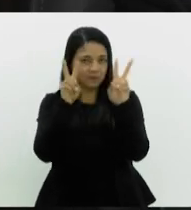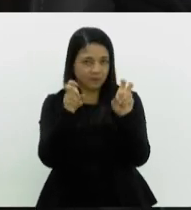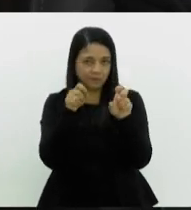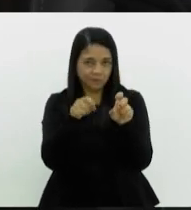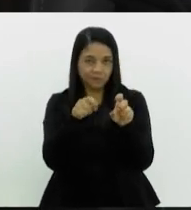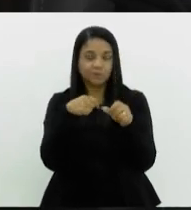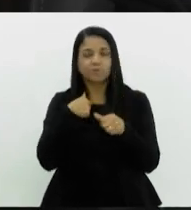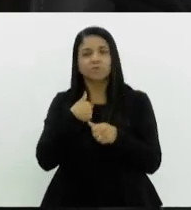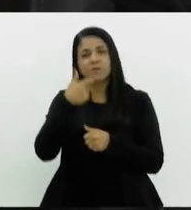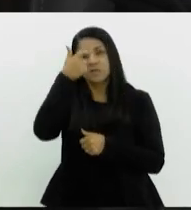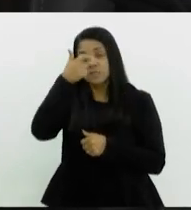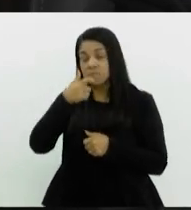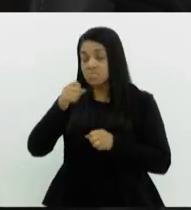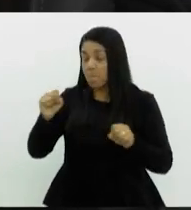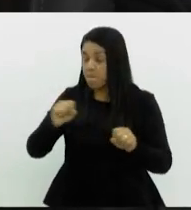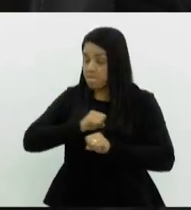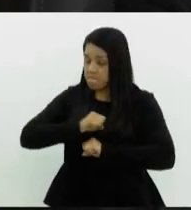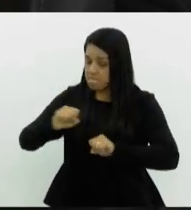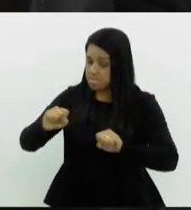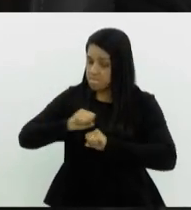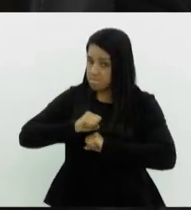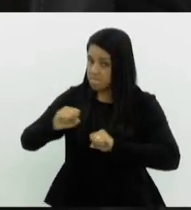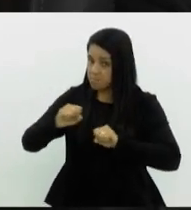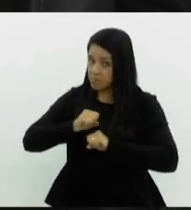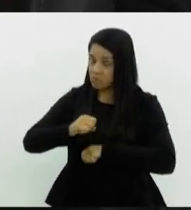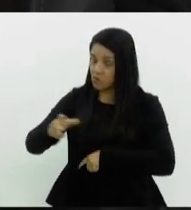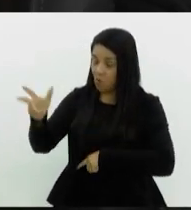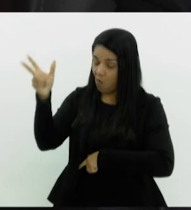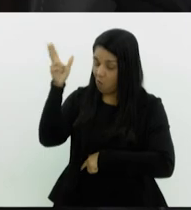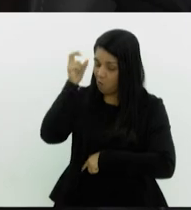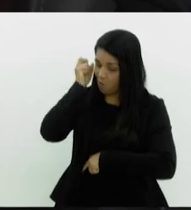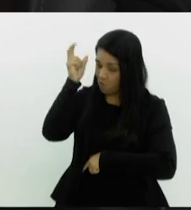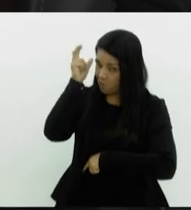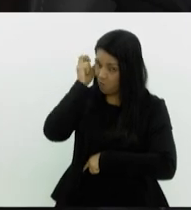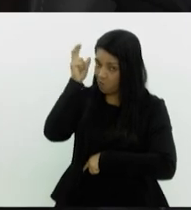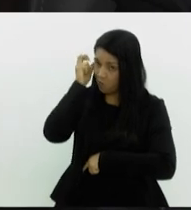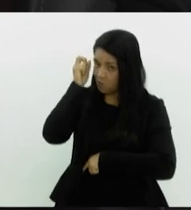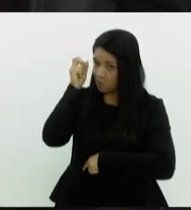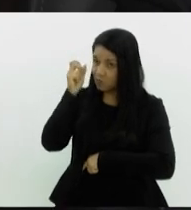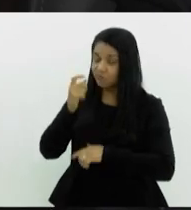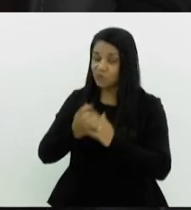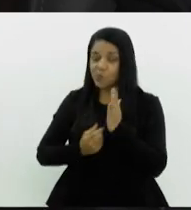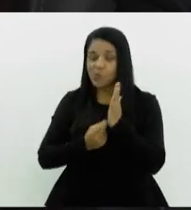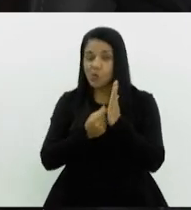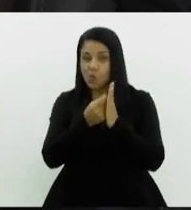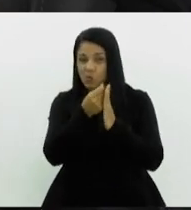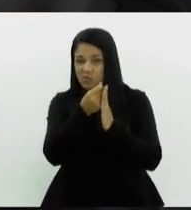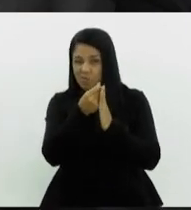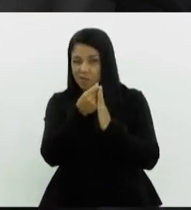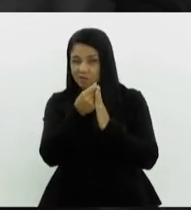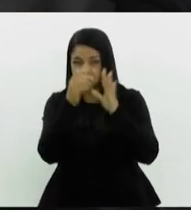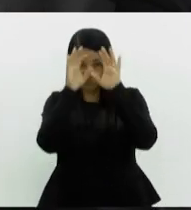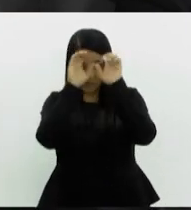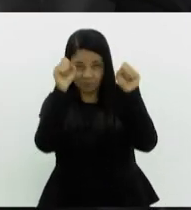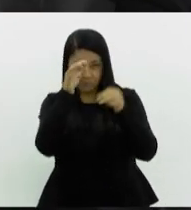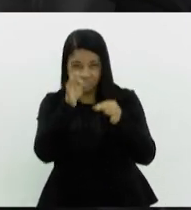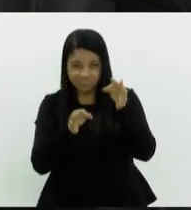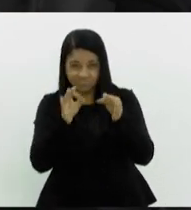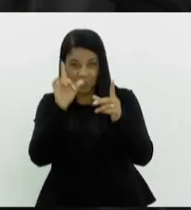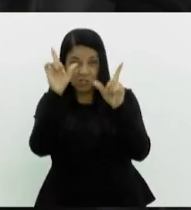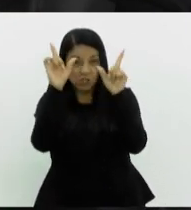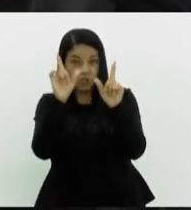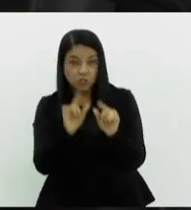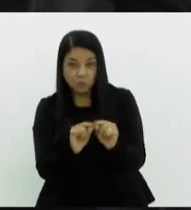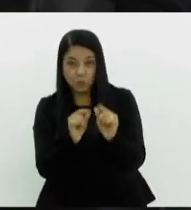E eu estava possesso, porque tinha escutado que o orçamento nosso ia ser